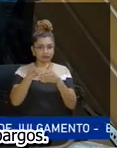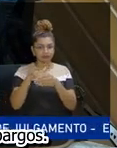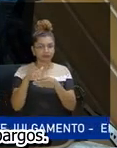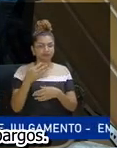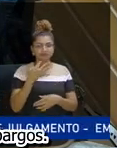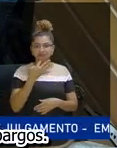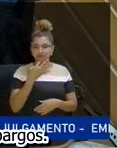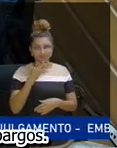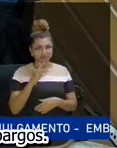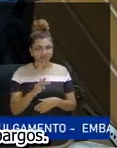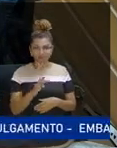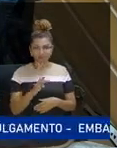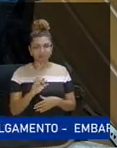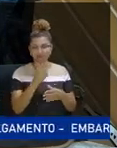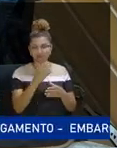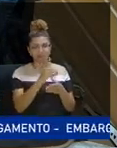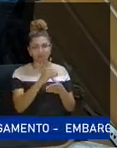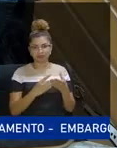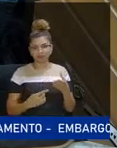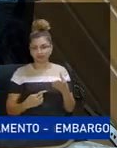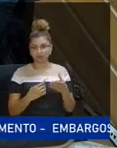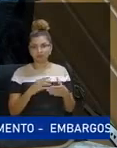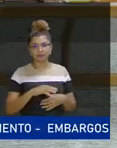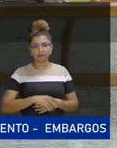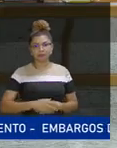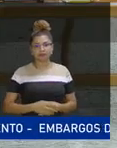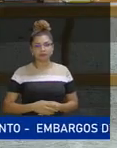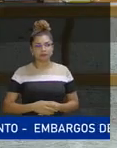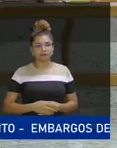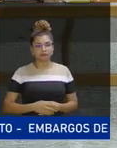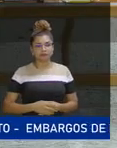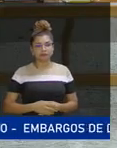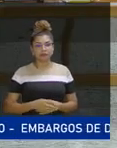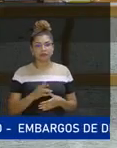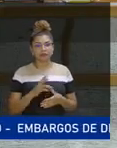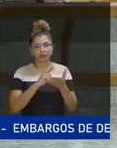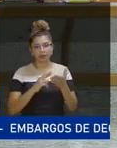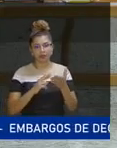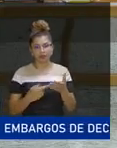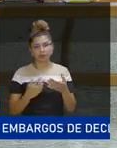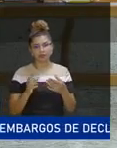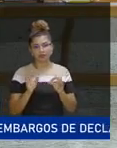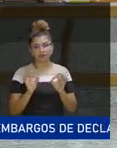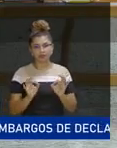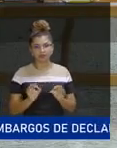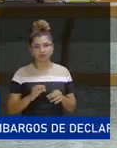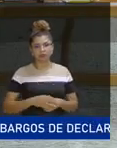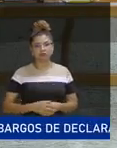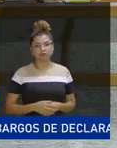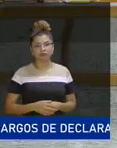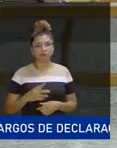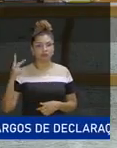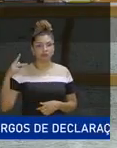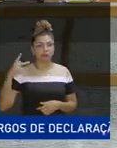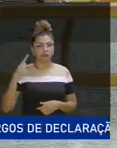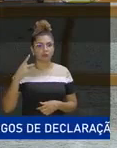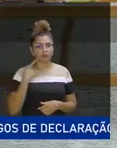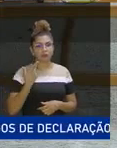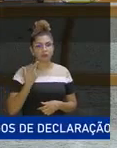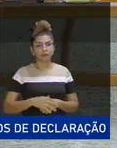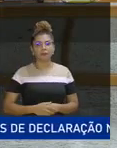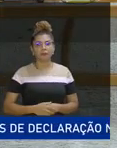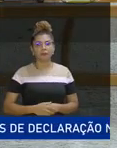não conhecimento dos embargos. É o relatório, excelências. Foco na parte central da mesa. Quero os termos do